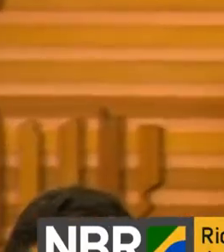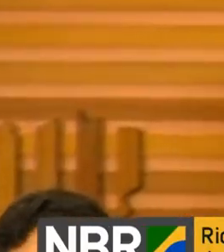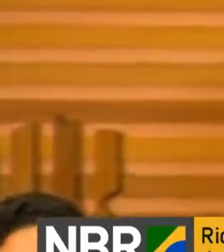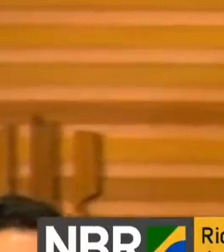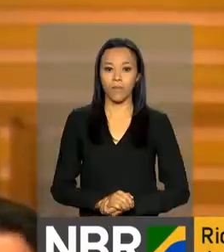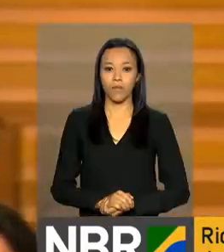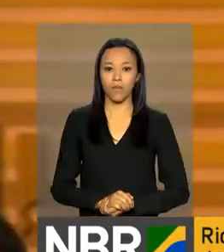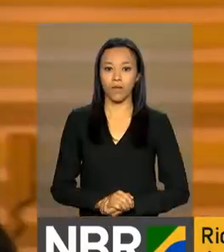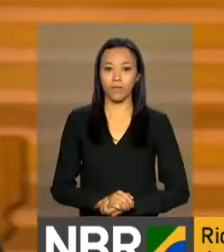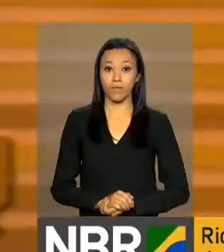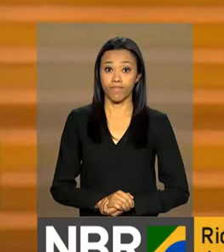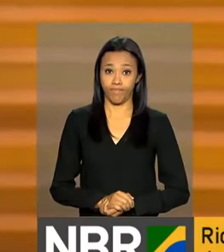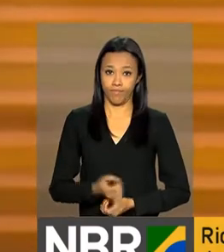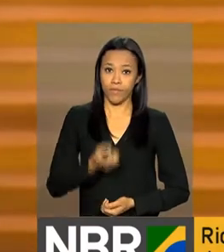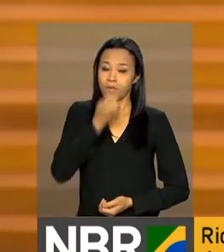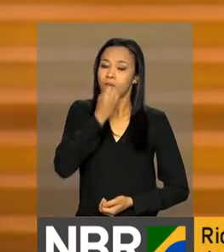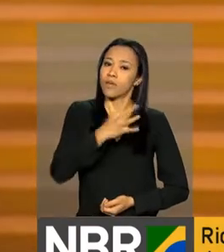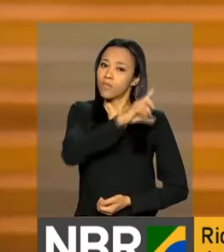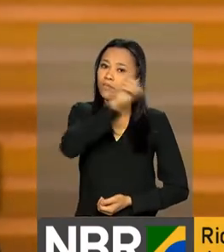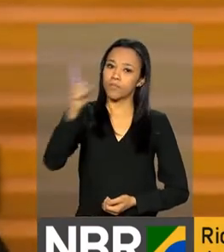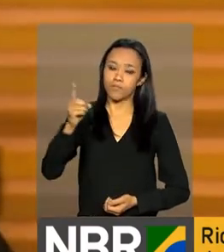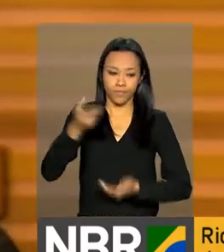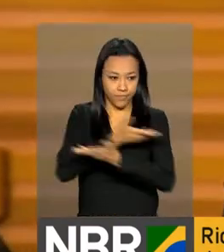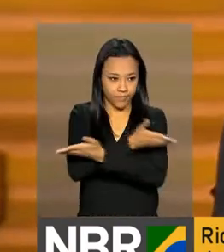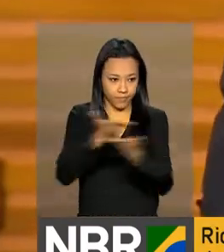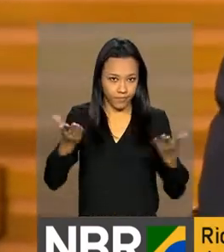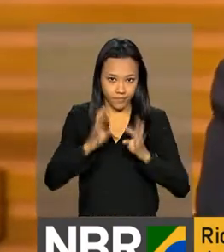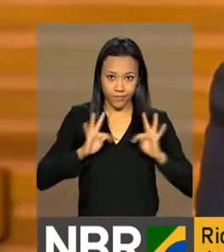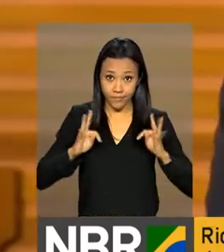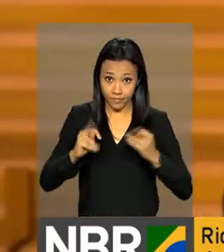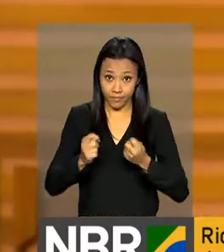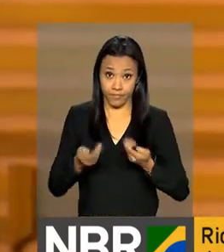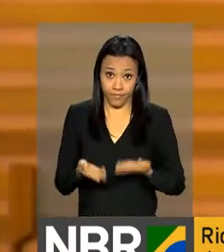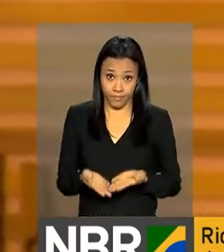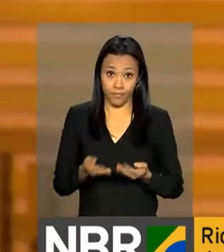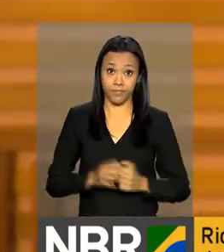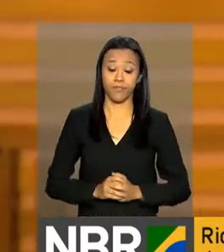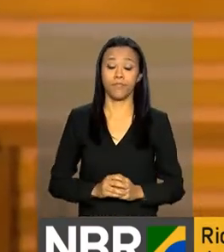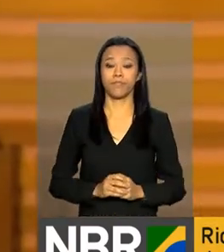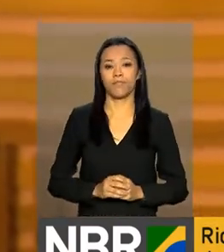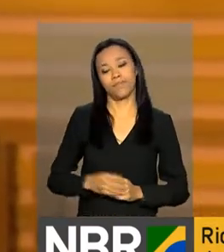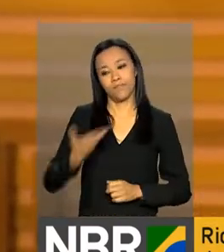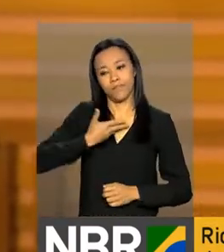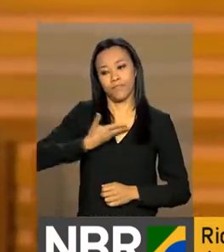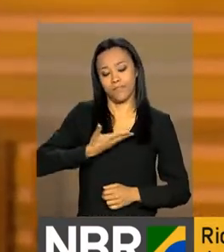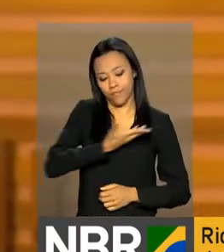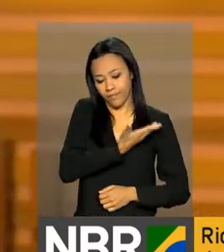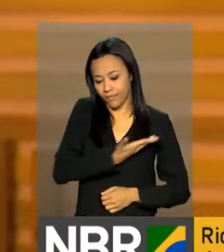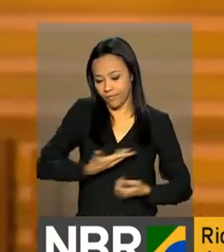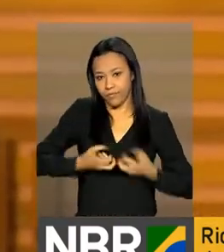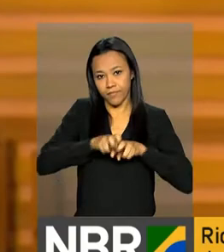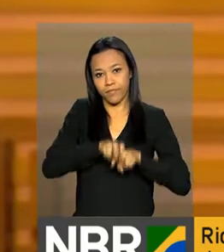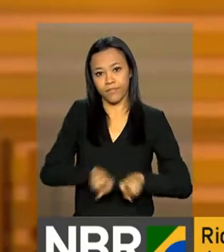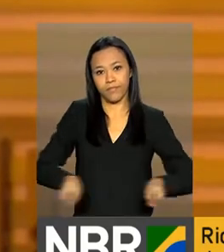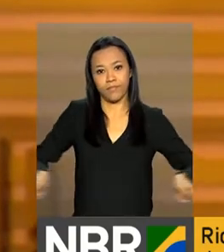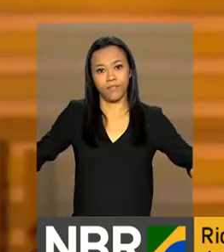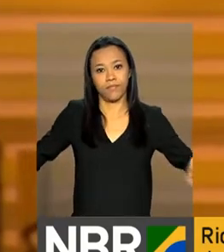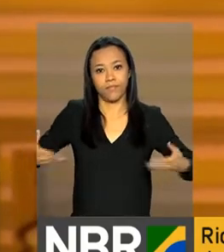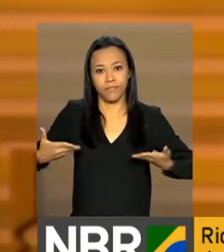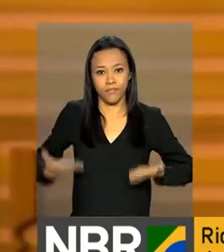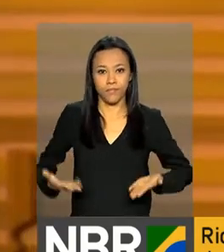Bem, bom dia ainda. Bom dia a todos. Bom dia. Bom dia aos meus amigos na mesa, o governador Pezão,